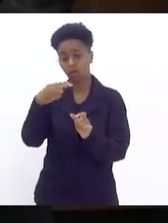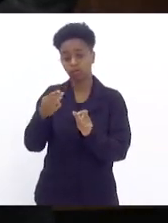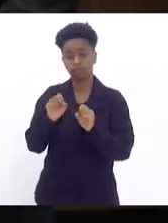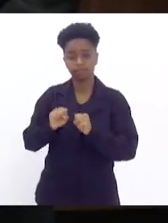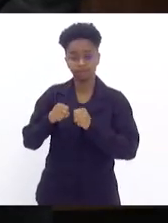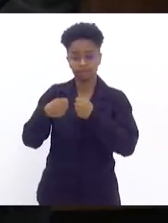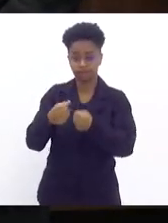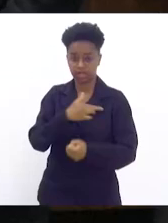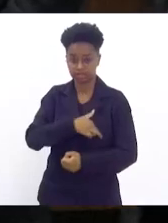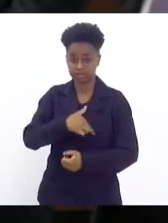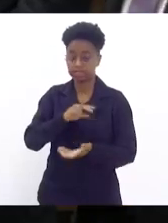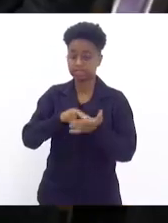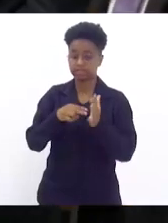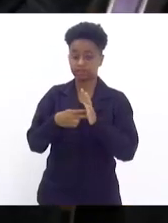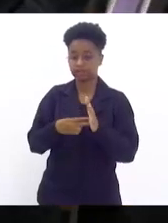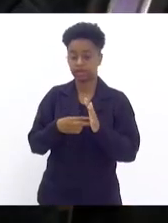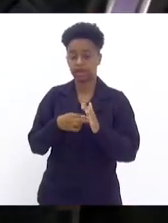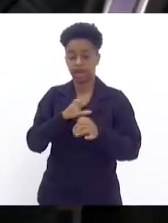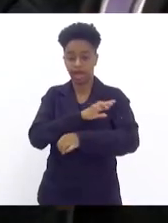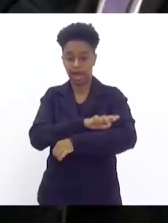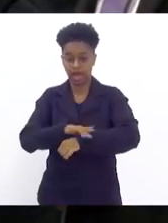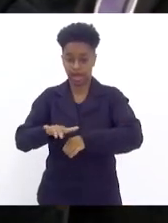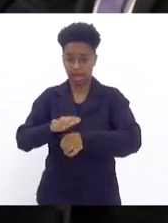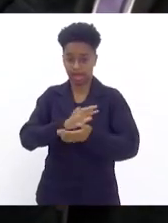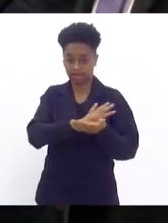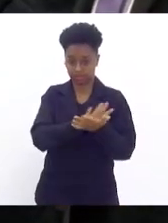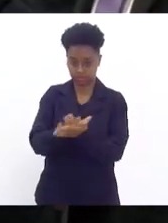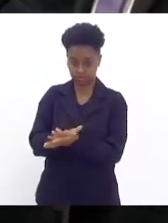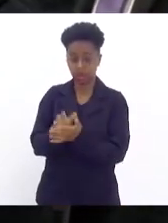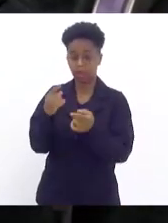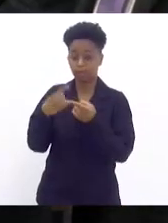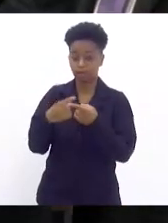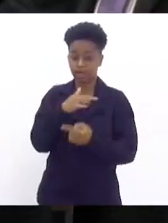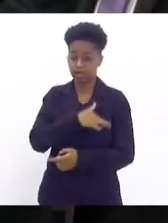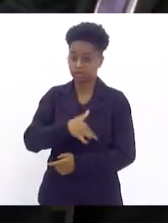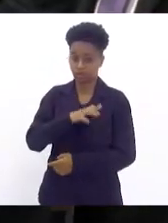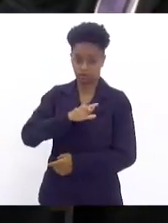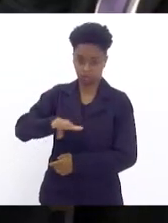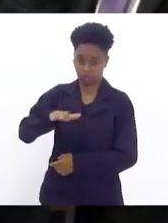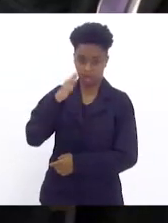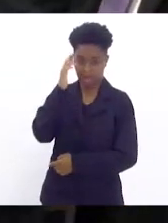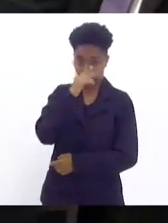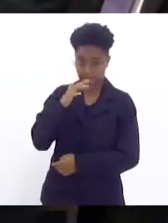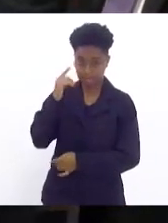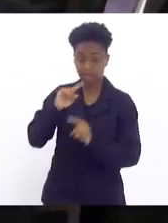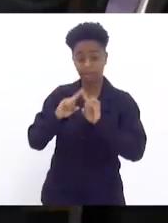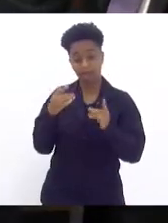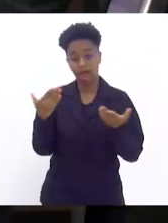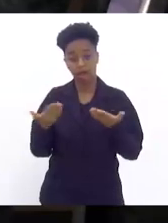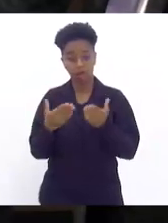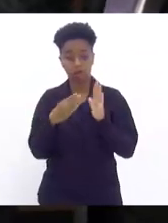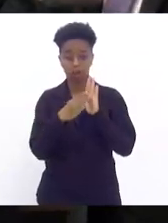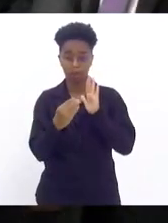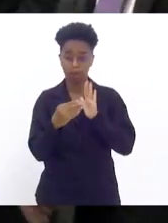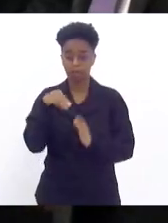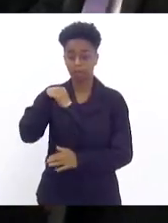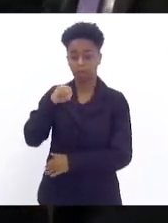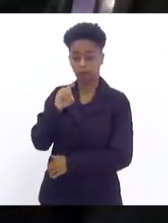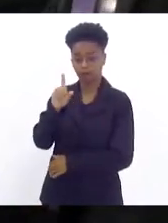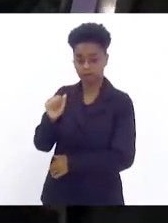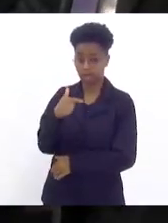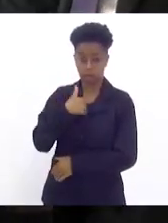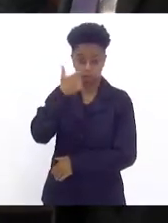porque a religião não é raça não é mas como hoje tá na moda como eu não sou racista